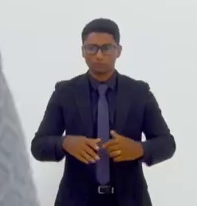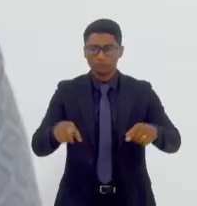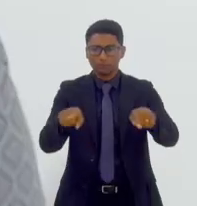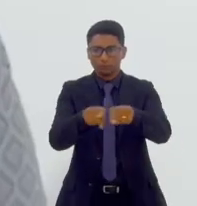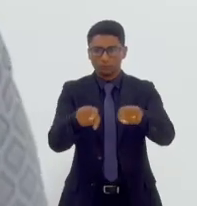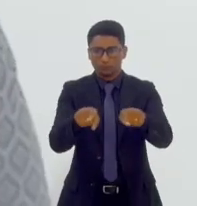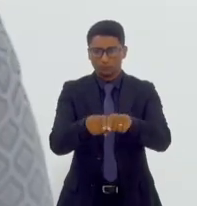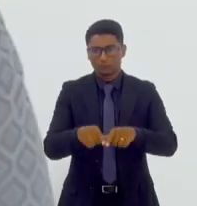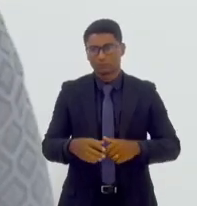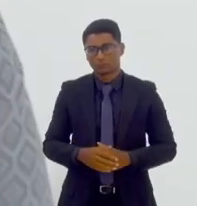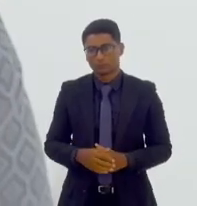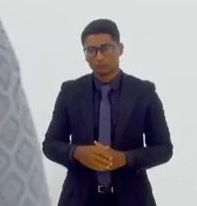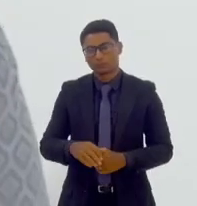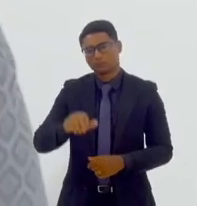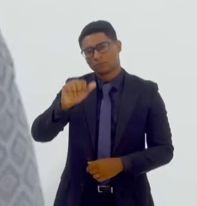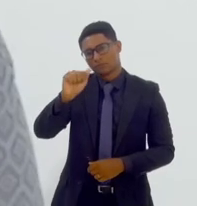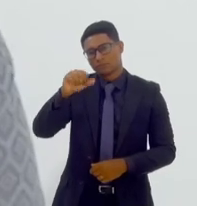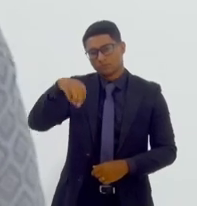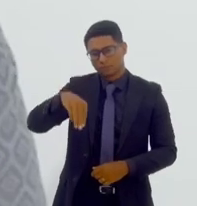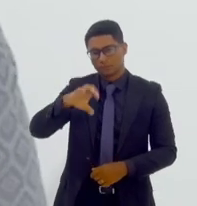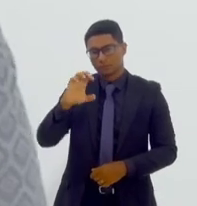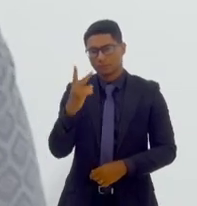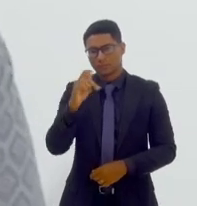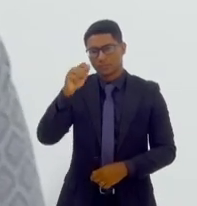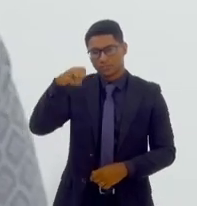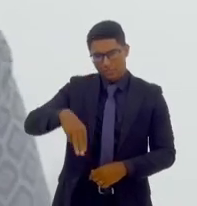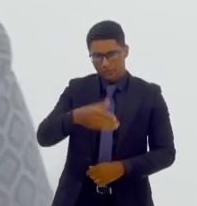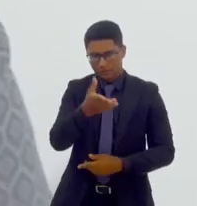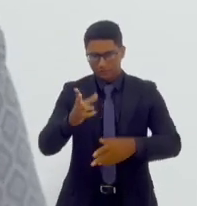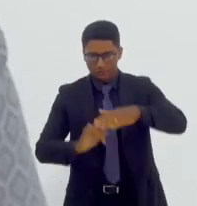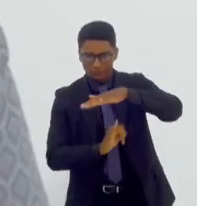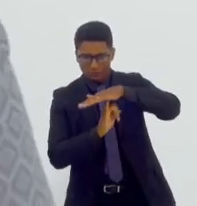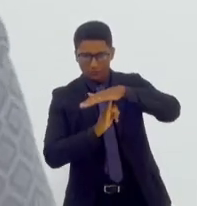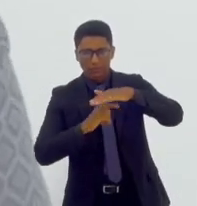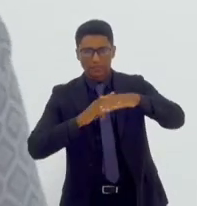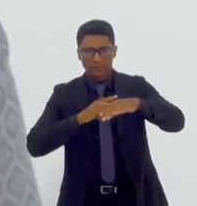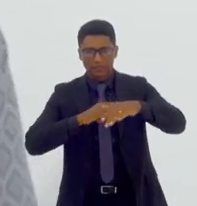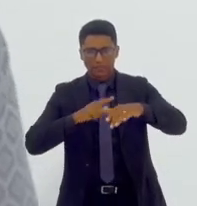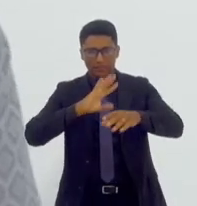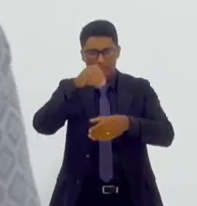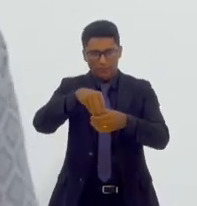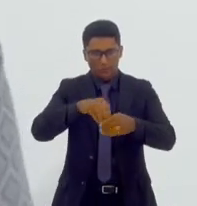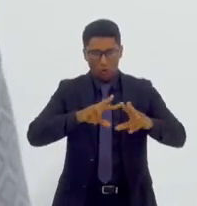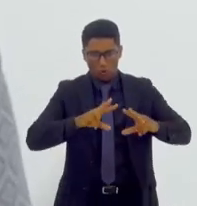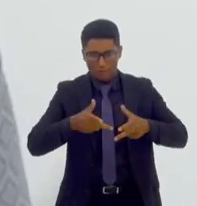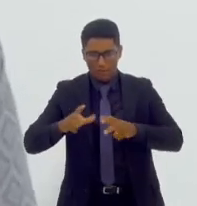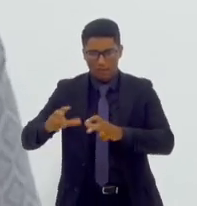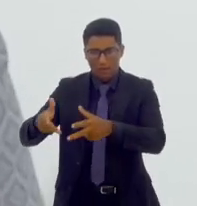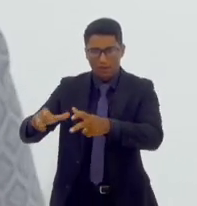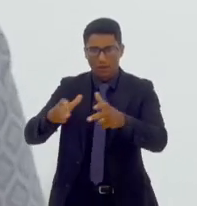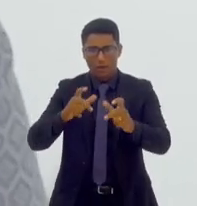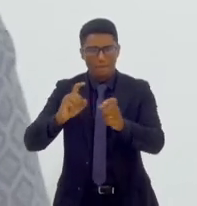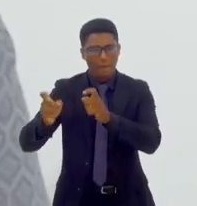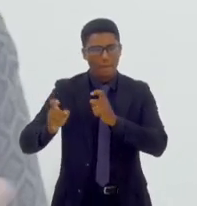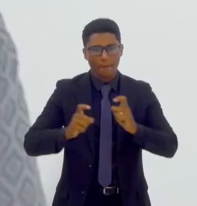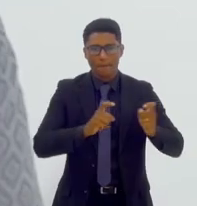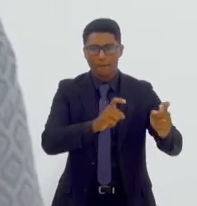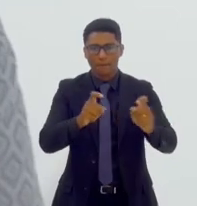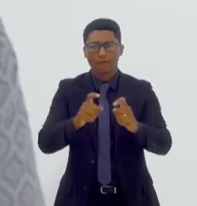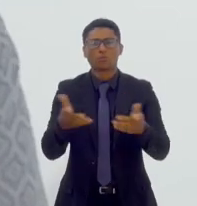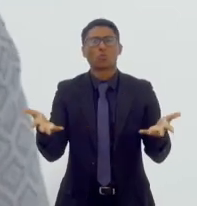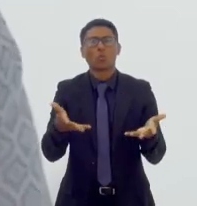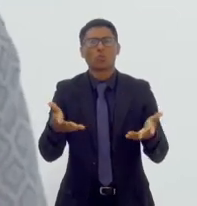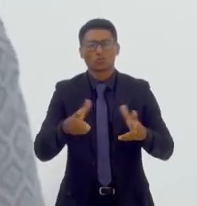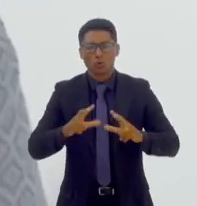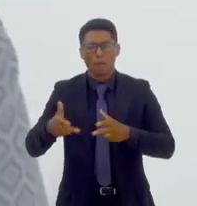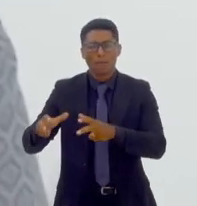Em relação à atuação, né? A Anshan ela atua por meio de comitês setoriais que vão debatendo os temas. Quais são